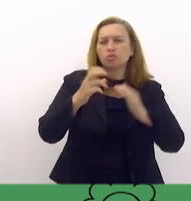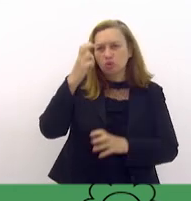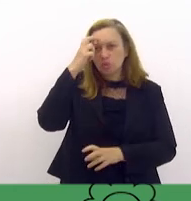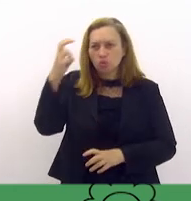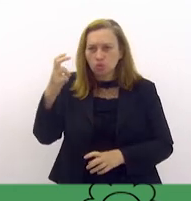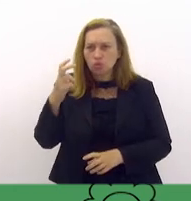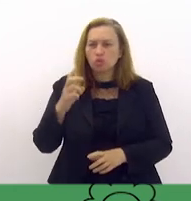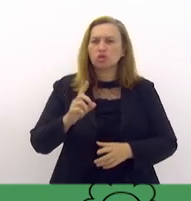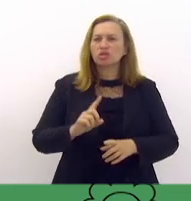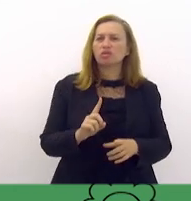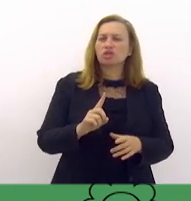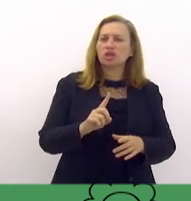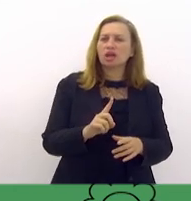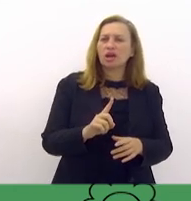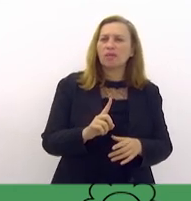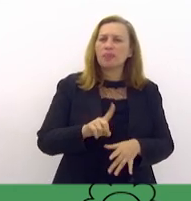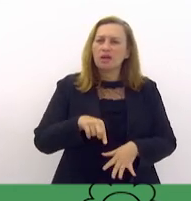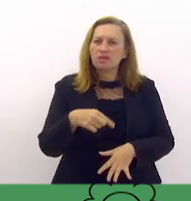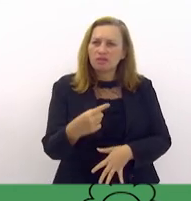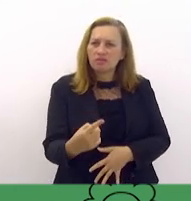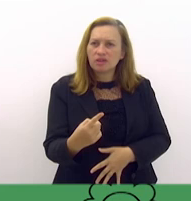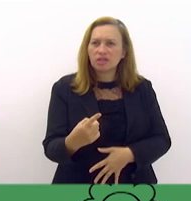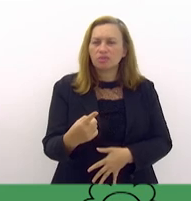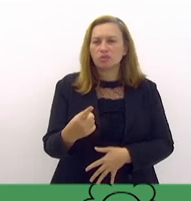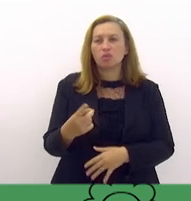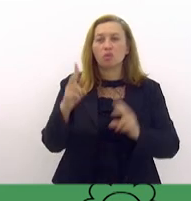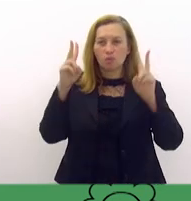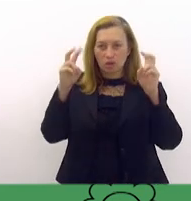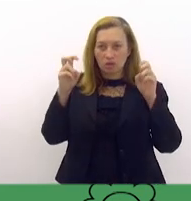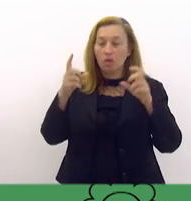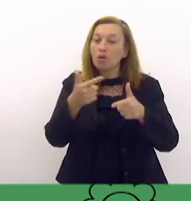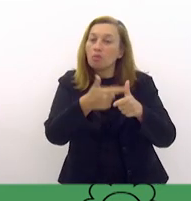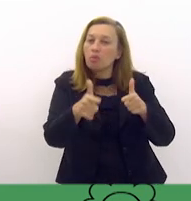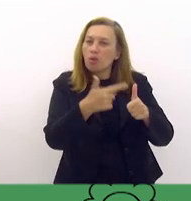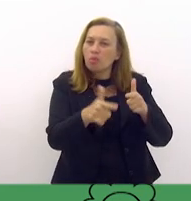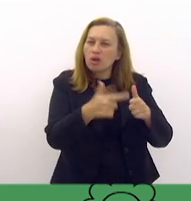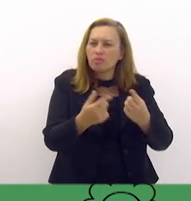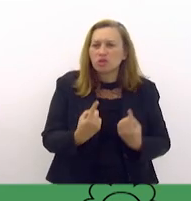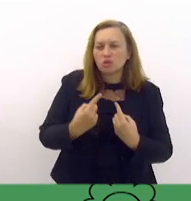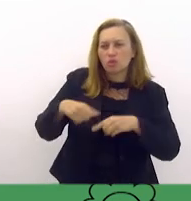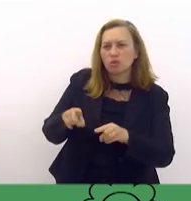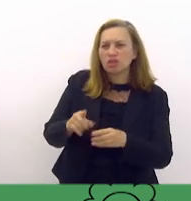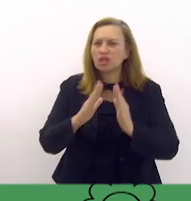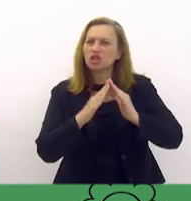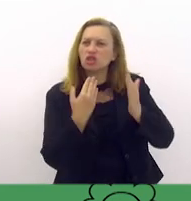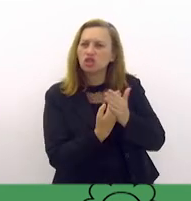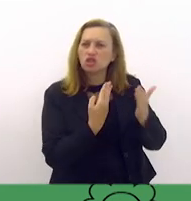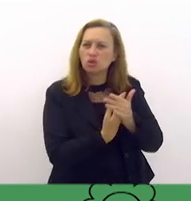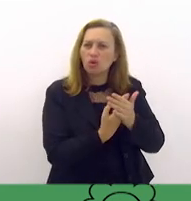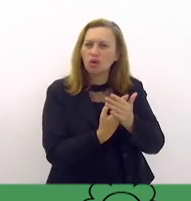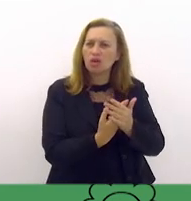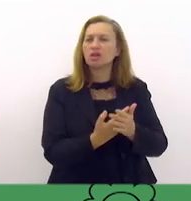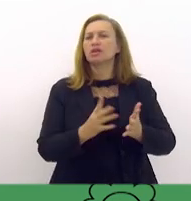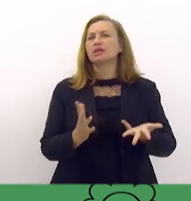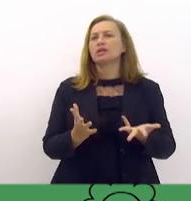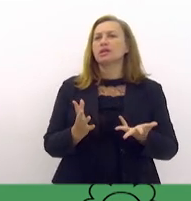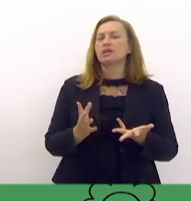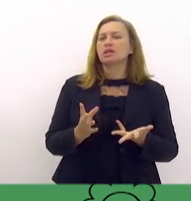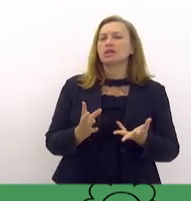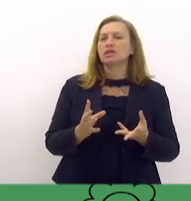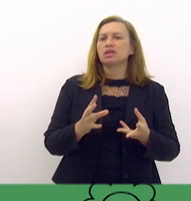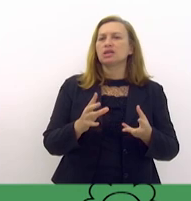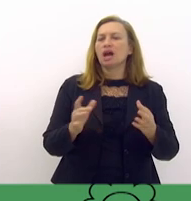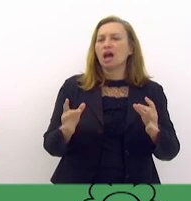disso lá na frente, quando a gente vai falar sobre a questão do problema dos ataques às escolas, porque a misoginia está muito associada a